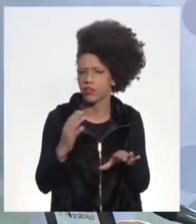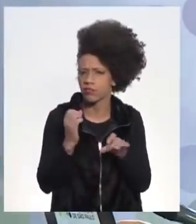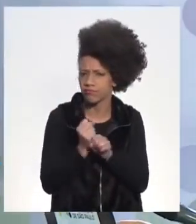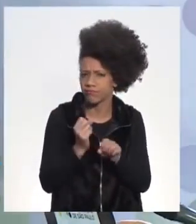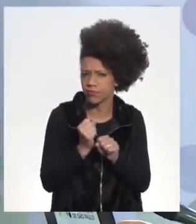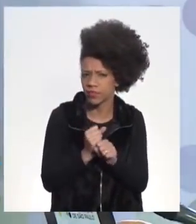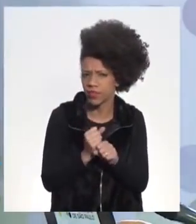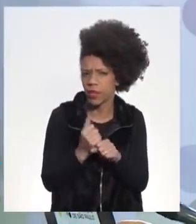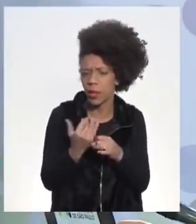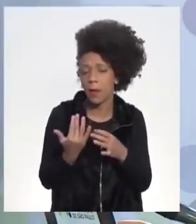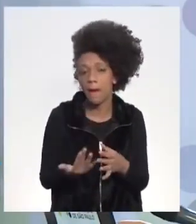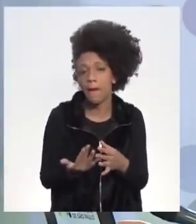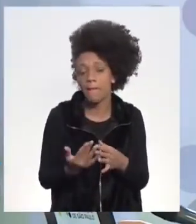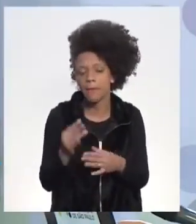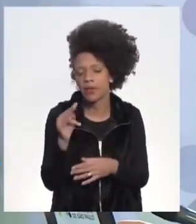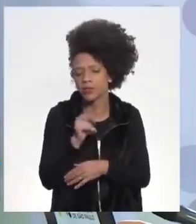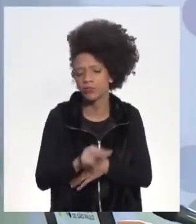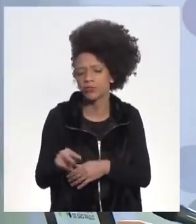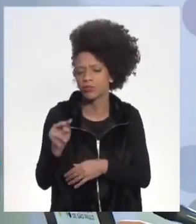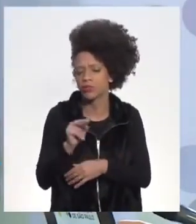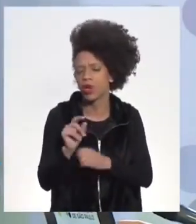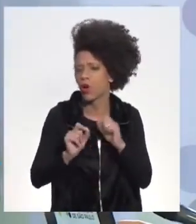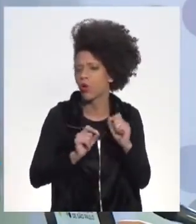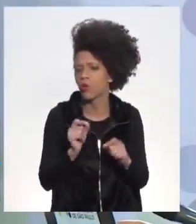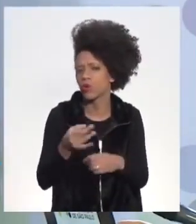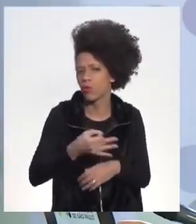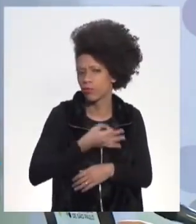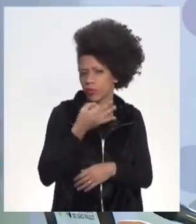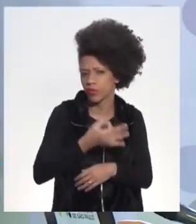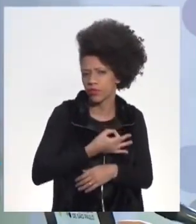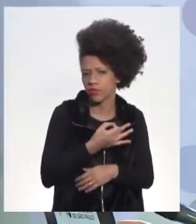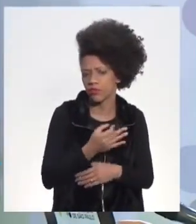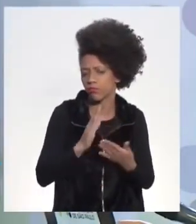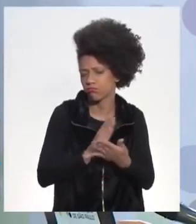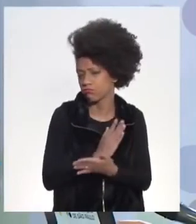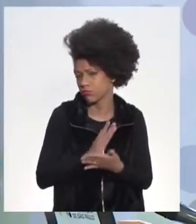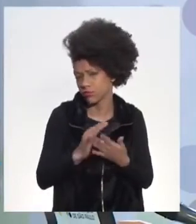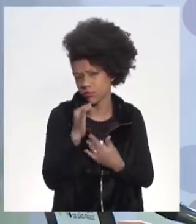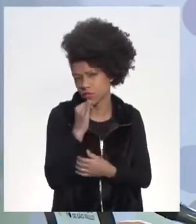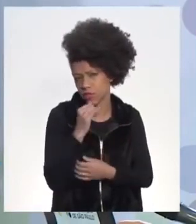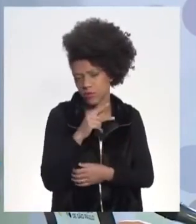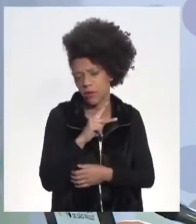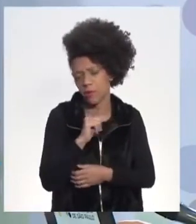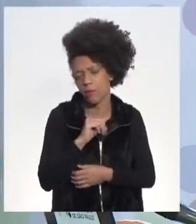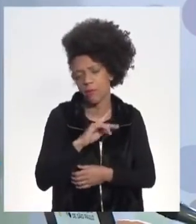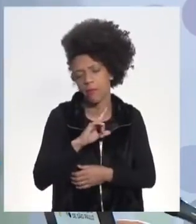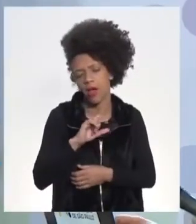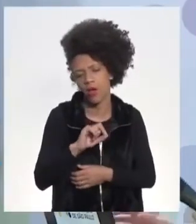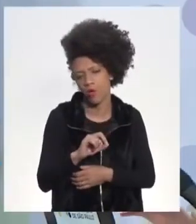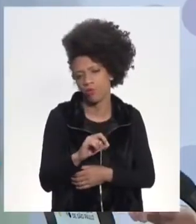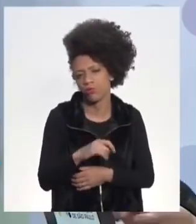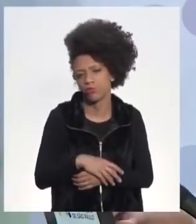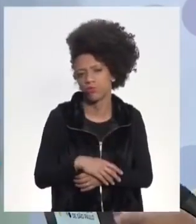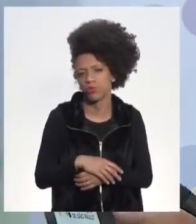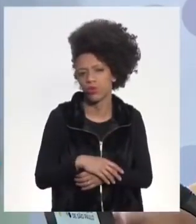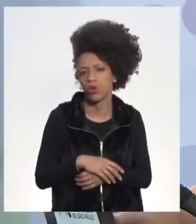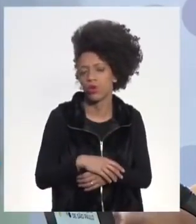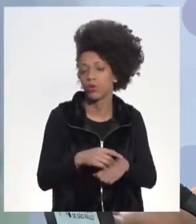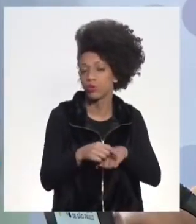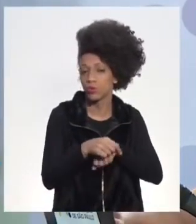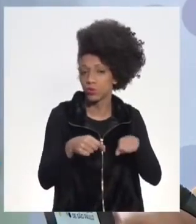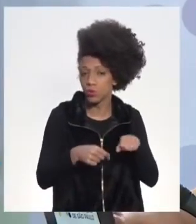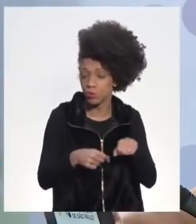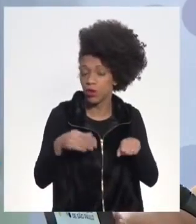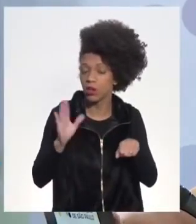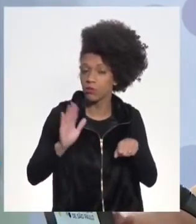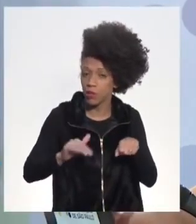poder enxergar o que cada condição traz para a gente. Por exemplo, o Paulo Henrique ele escreveu assim, no boleto fica mais